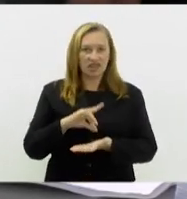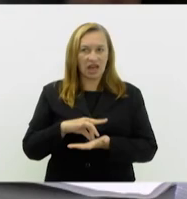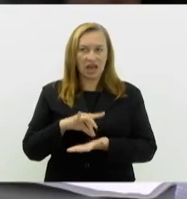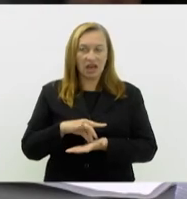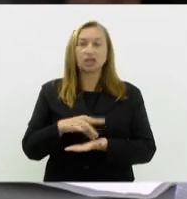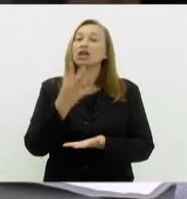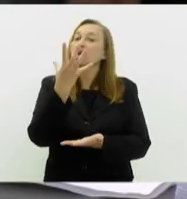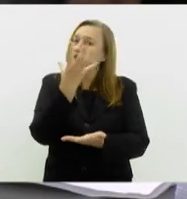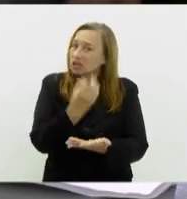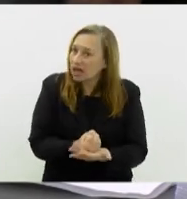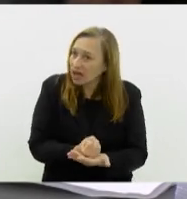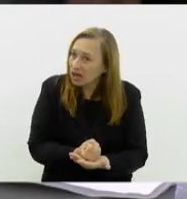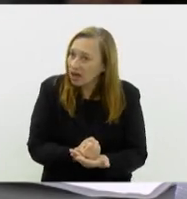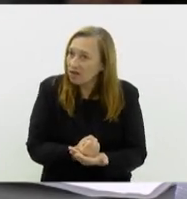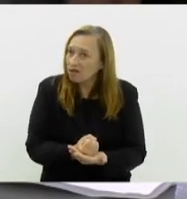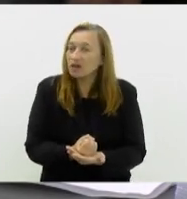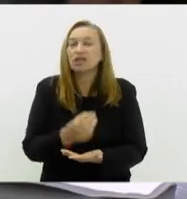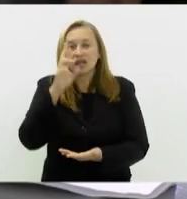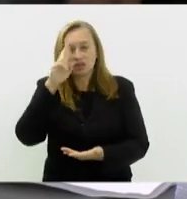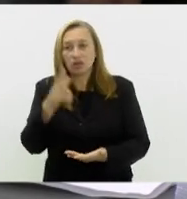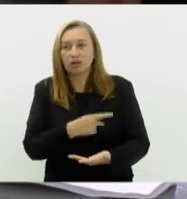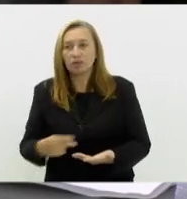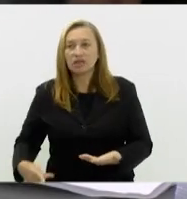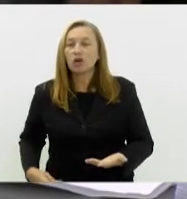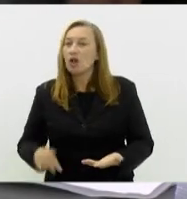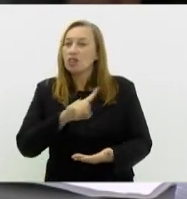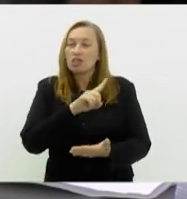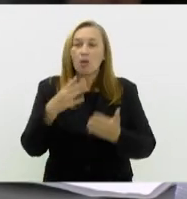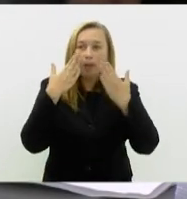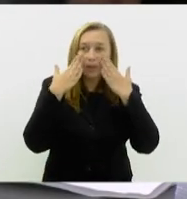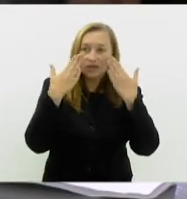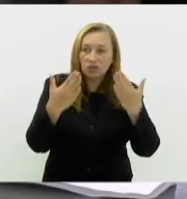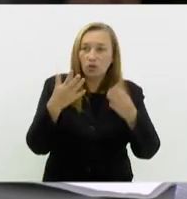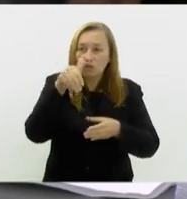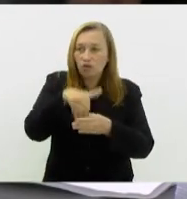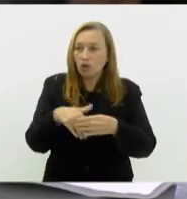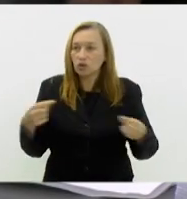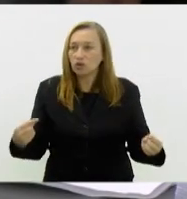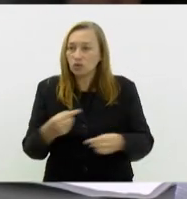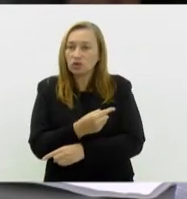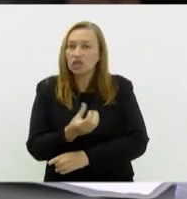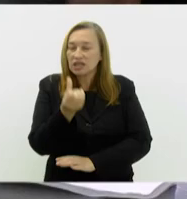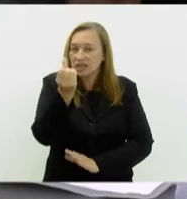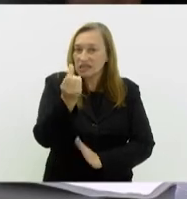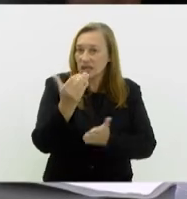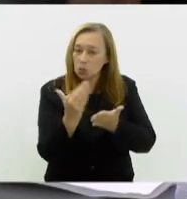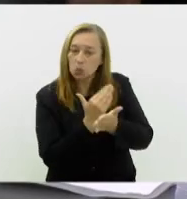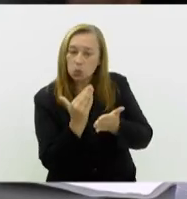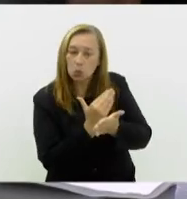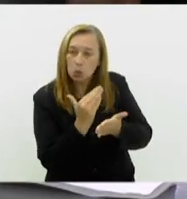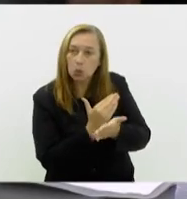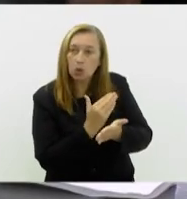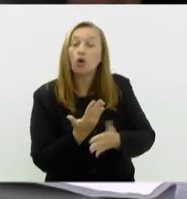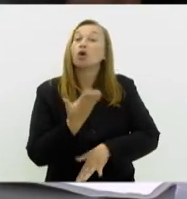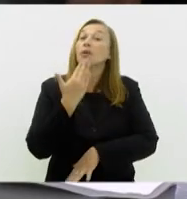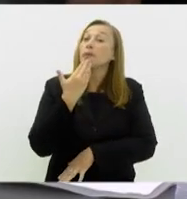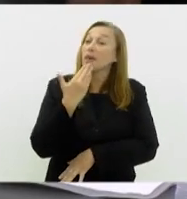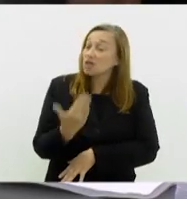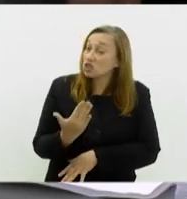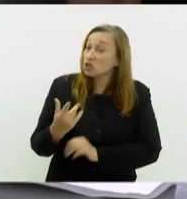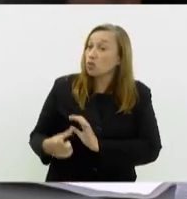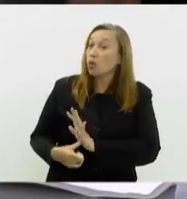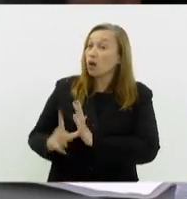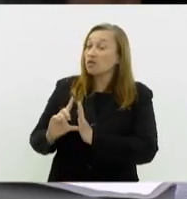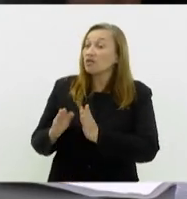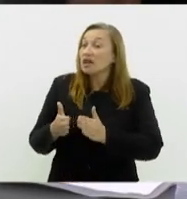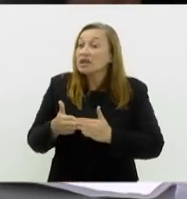tá gravado vossa excelência não apresentou voto divergente de seis páginas o que vossa excelência pediu foi